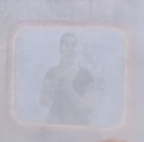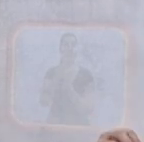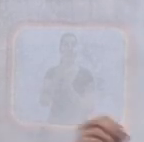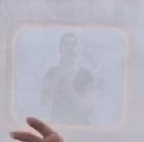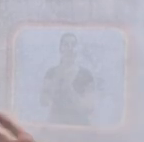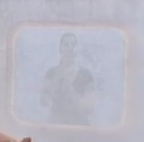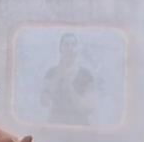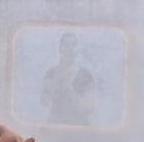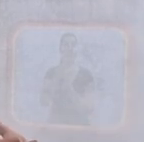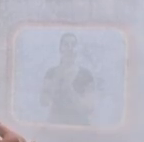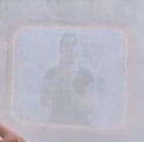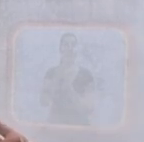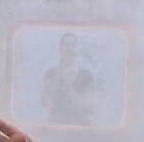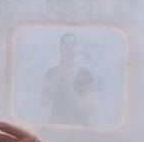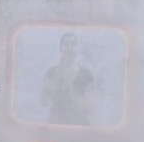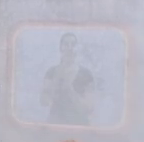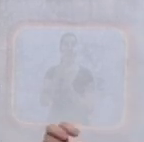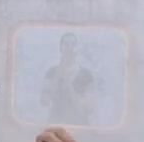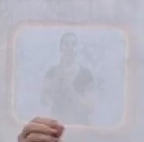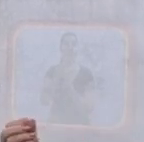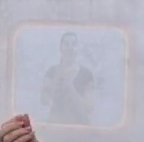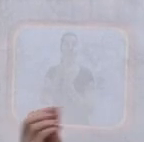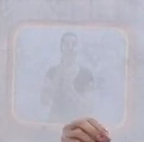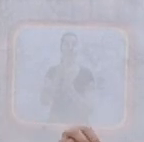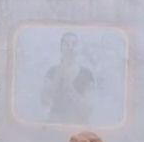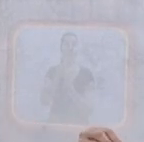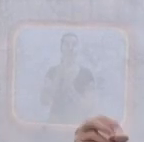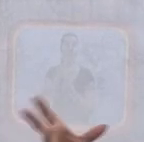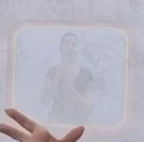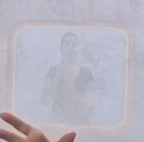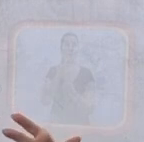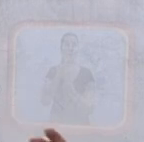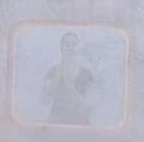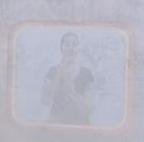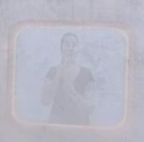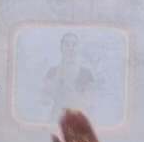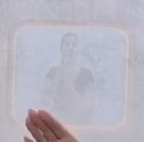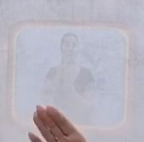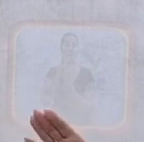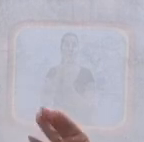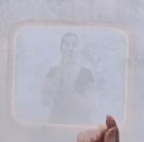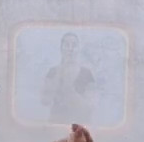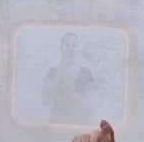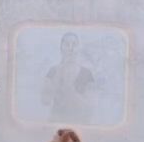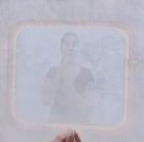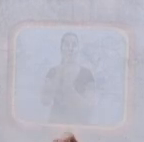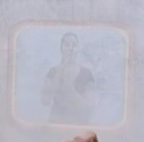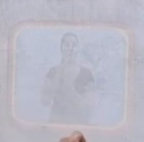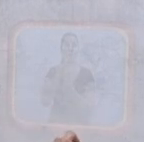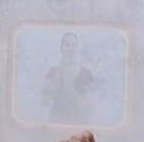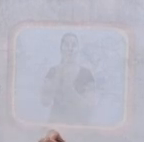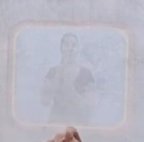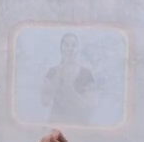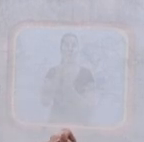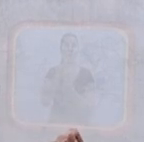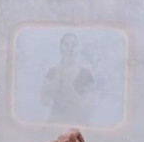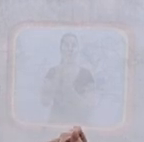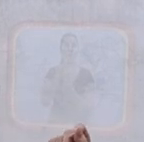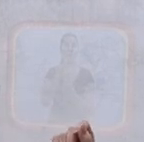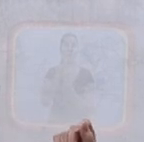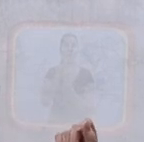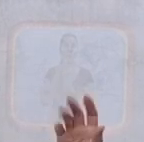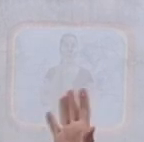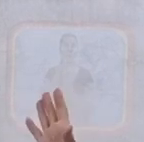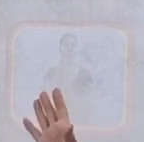figurino, tudo um espetáculo que tem direito, e a gente tinha ganho um prêmio na cena, com 30 mil reais, 27 mil reais a gente fez esse